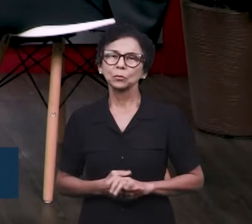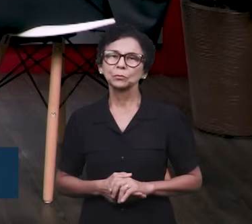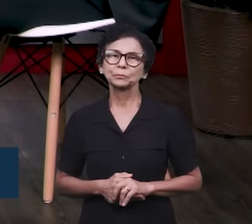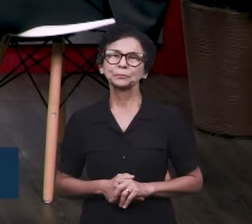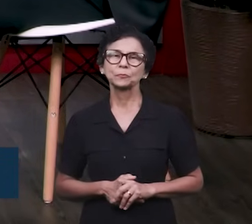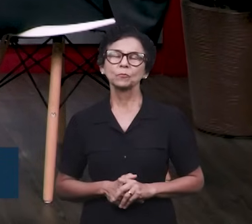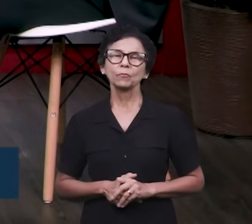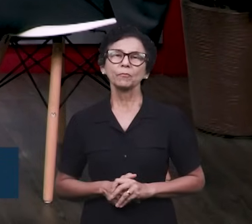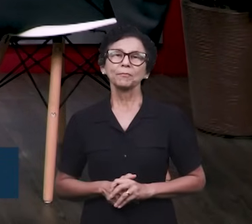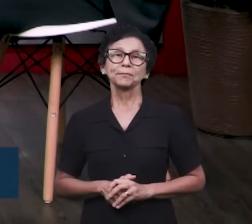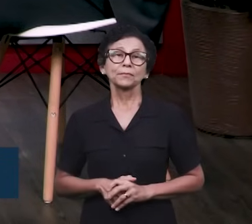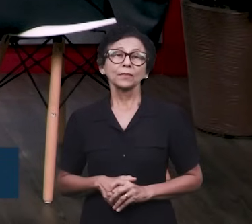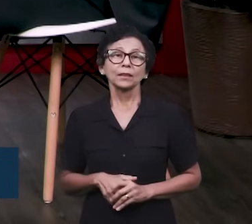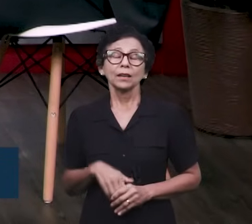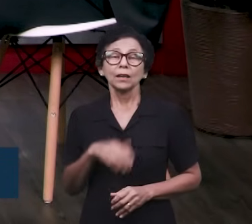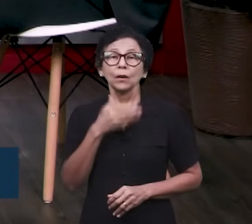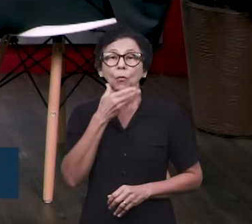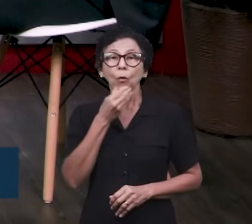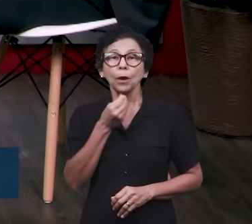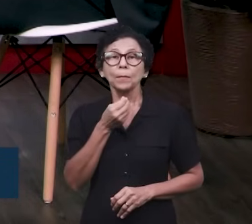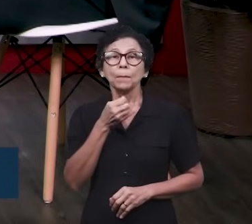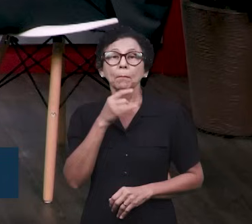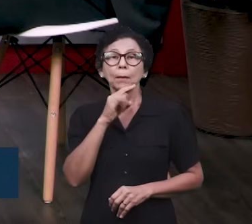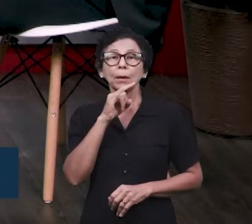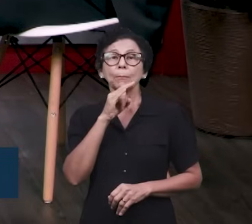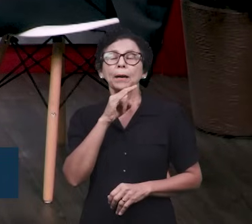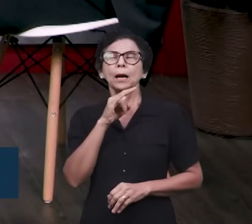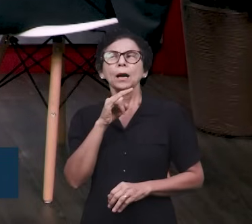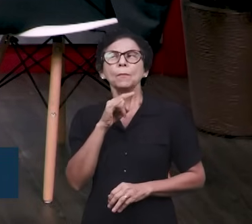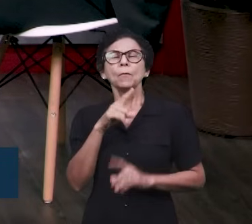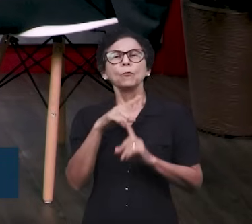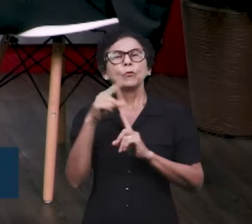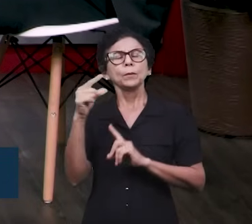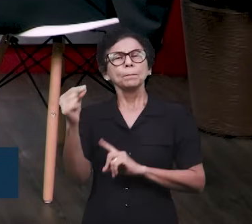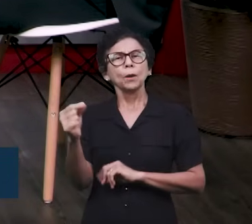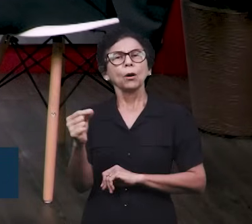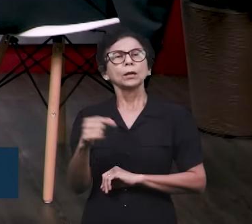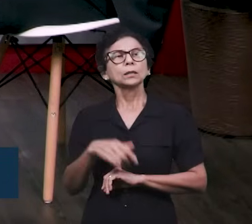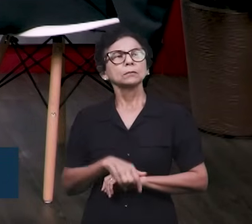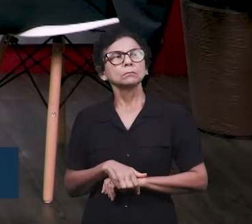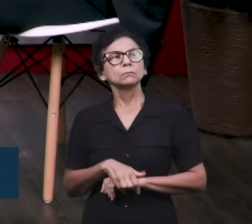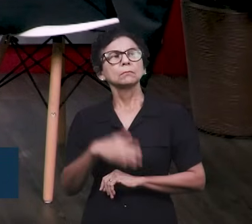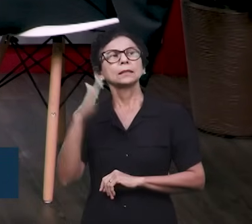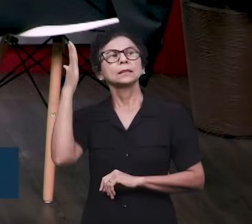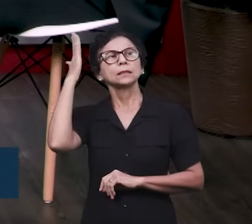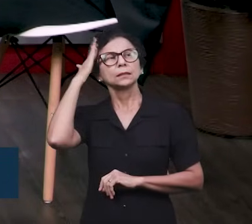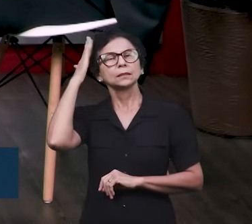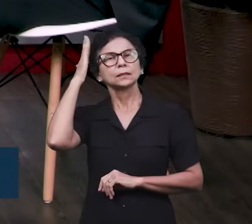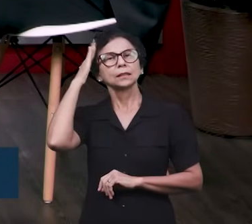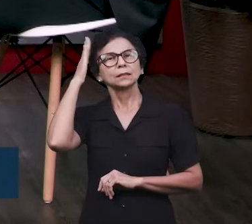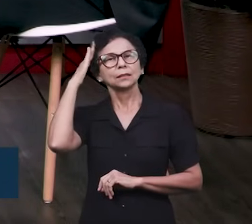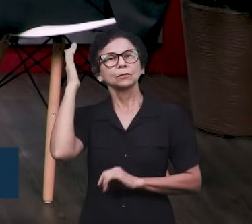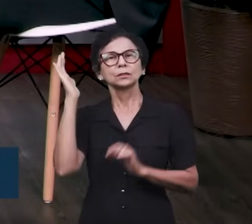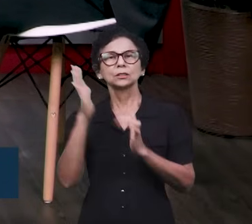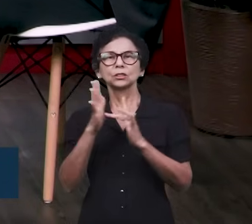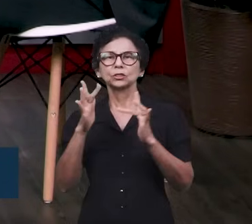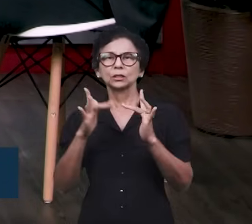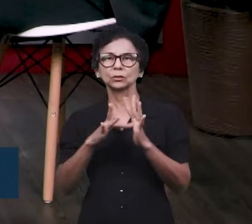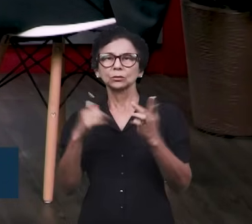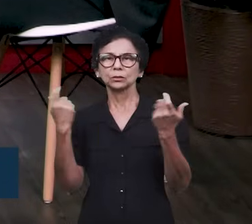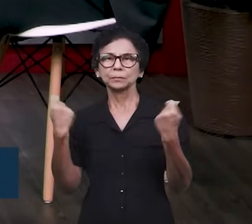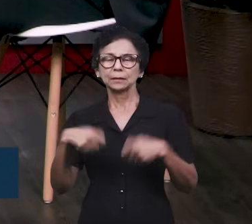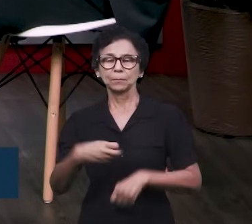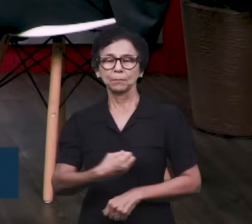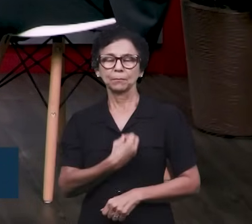homem ele saiu dali consciente que ele precisava convidar Jesus para fazer parte da casa dele. E